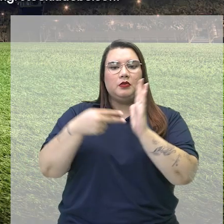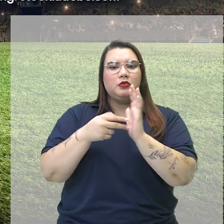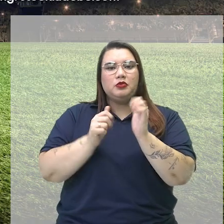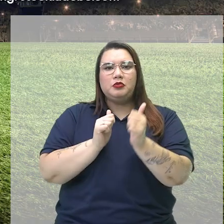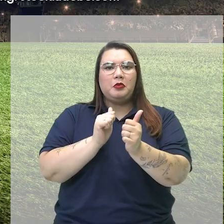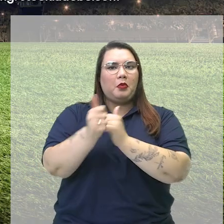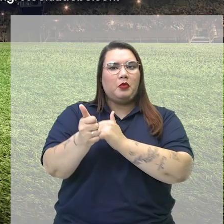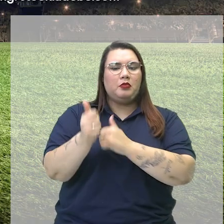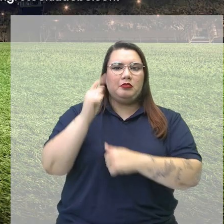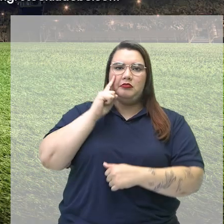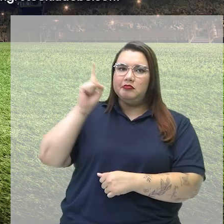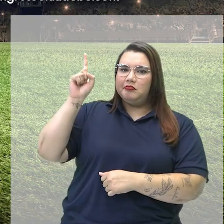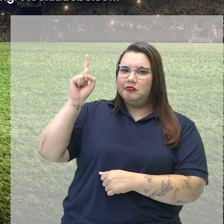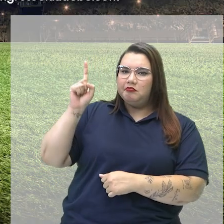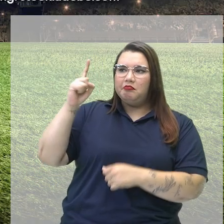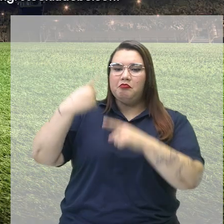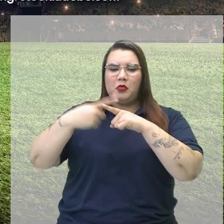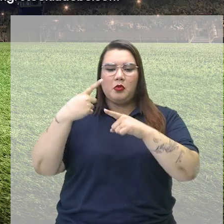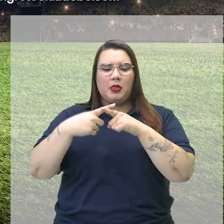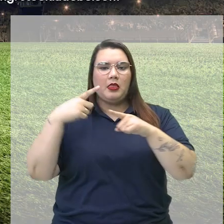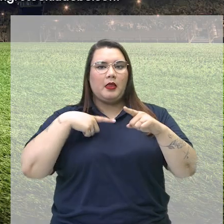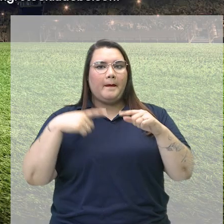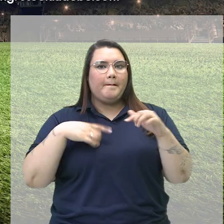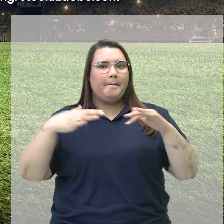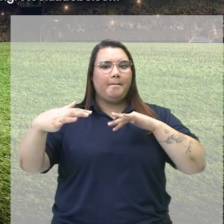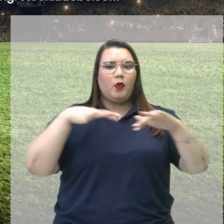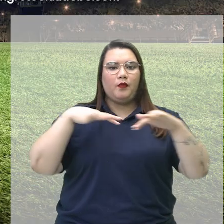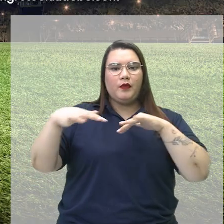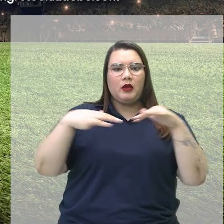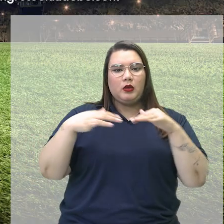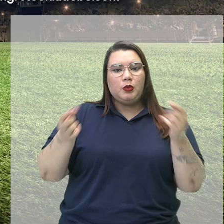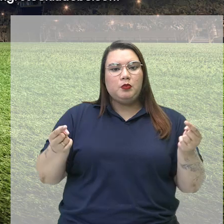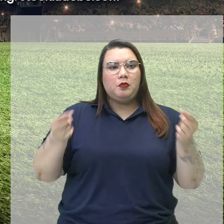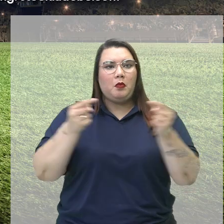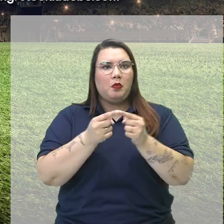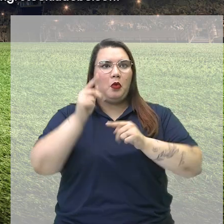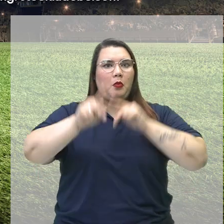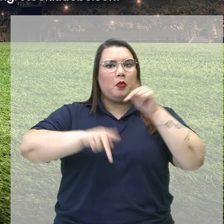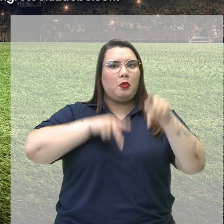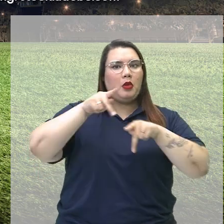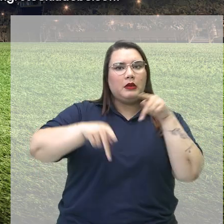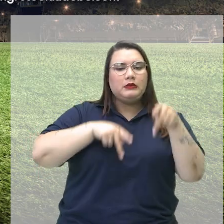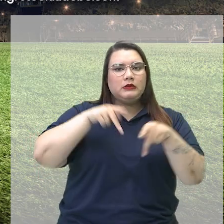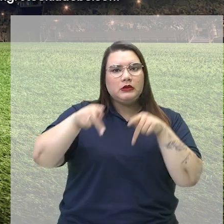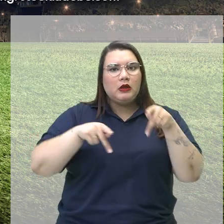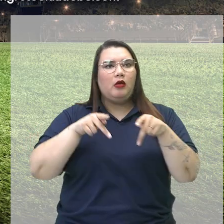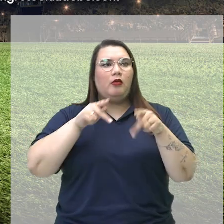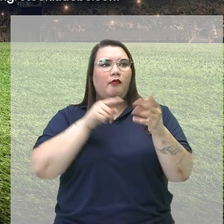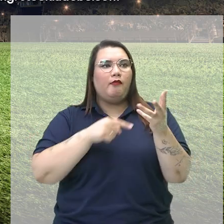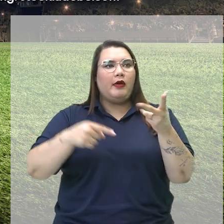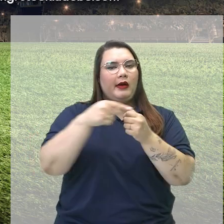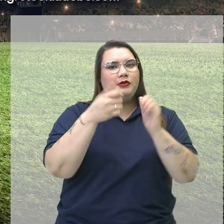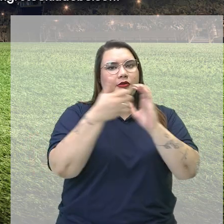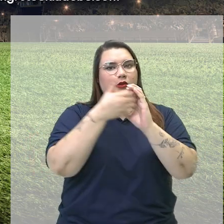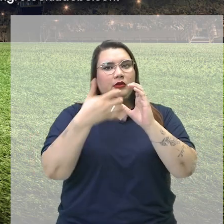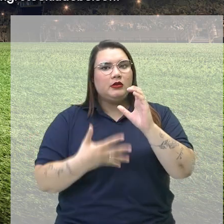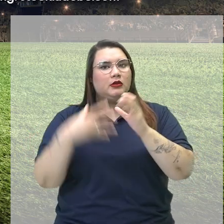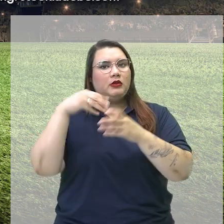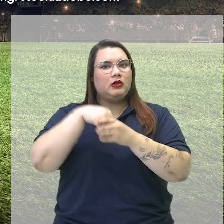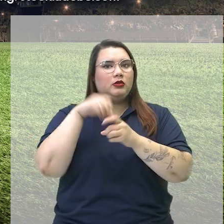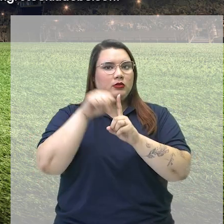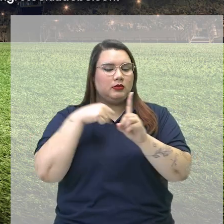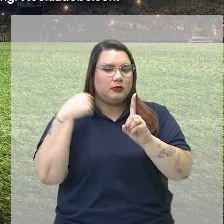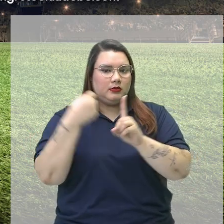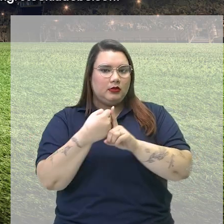vai movimentar toda uma população, né, vários aspectos dentro da sociedade.